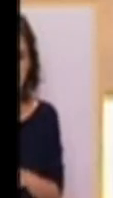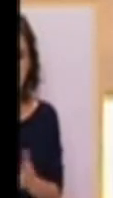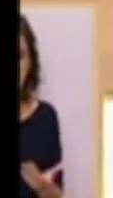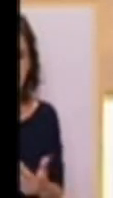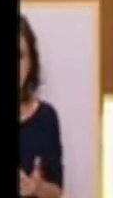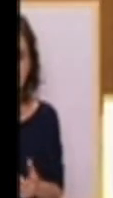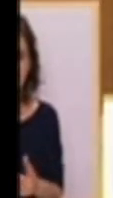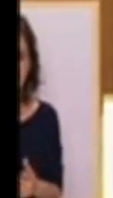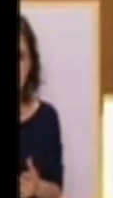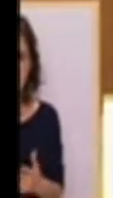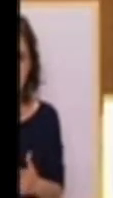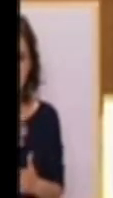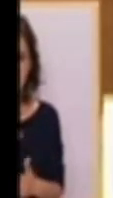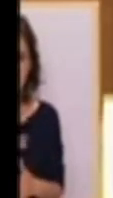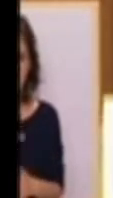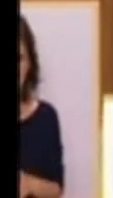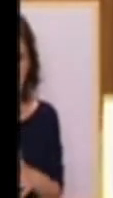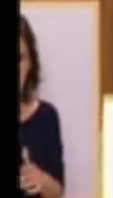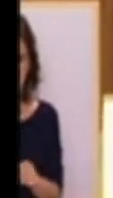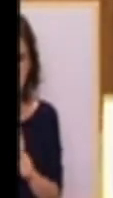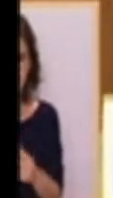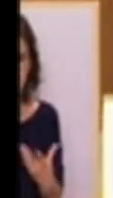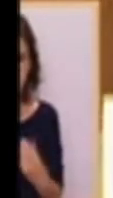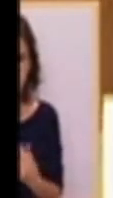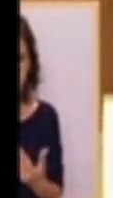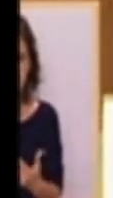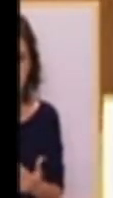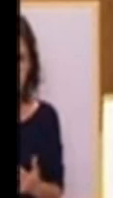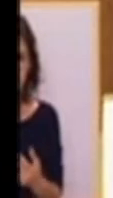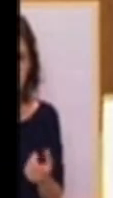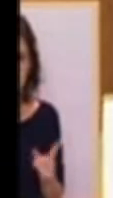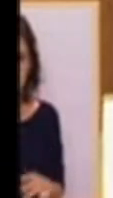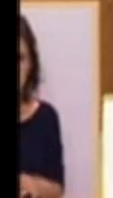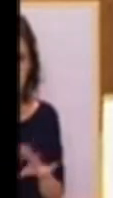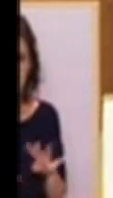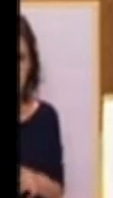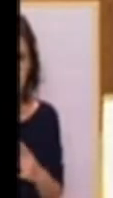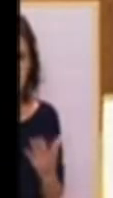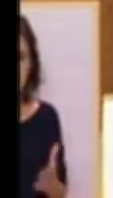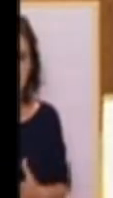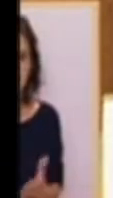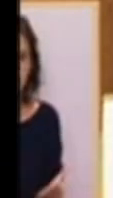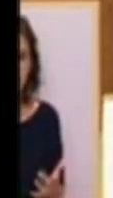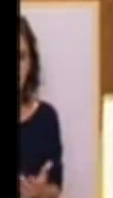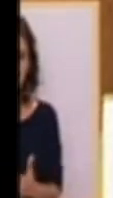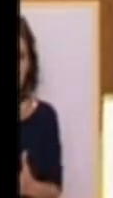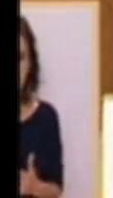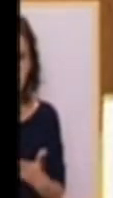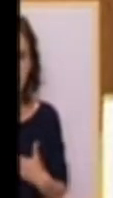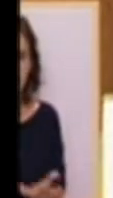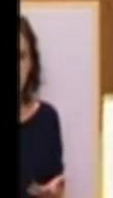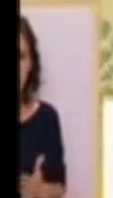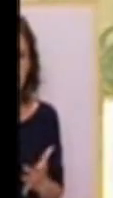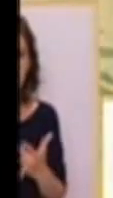receber o carinho das pessoas com quem costumava trabalhar, não é? A pedir-me se eu posso voltar e se posso fazer alguma coisa. E, portanto, fiquei muito feliz com o convite.